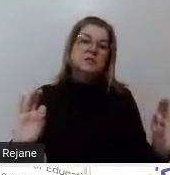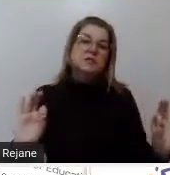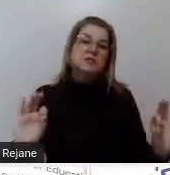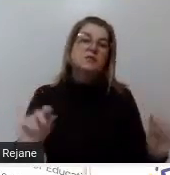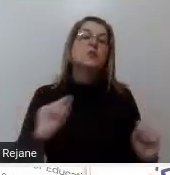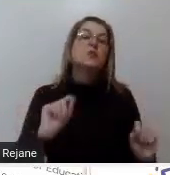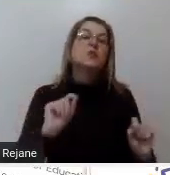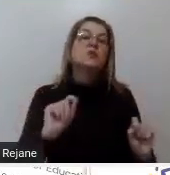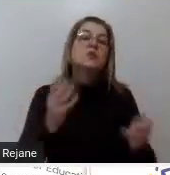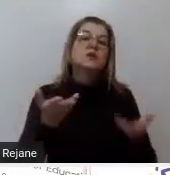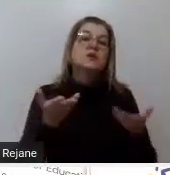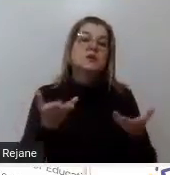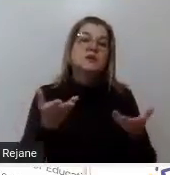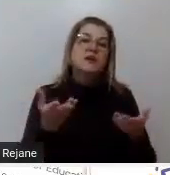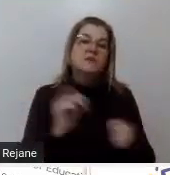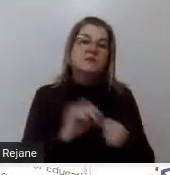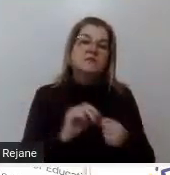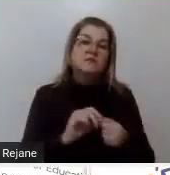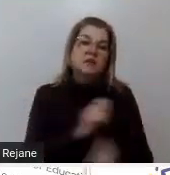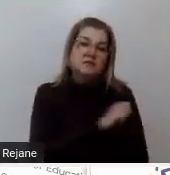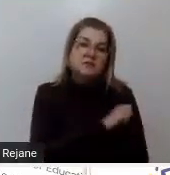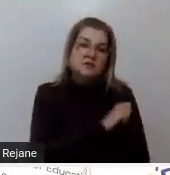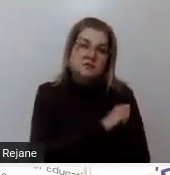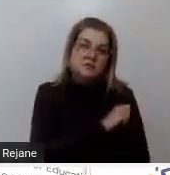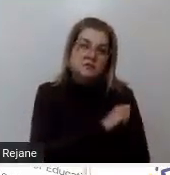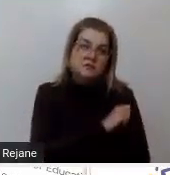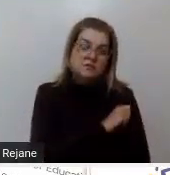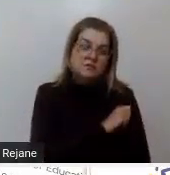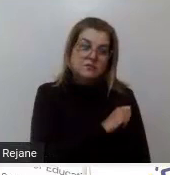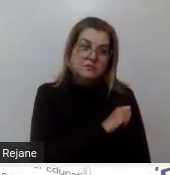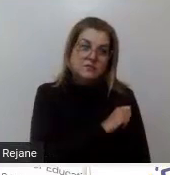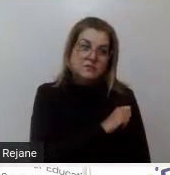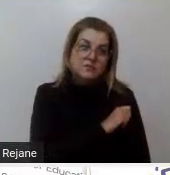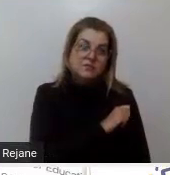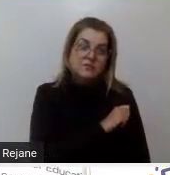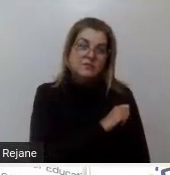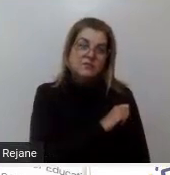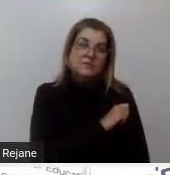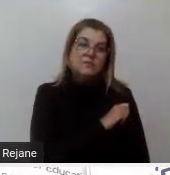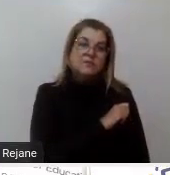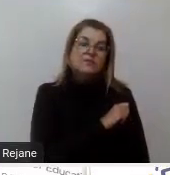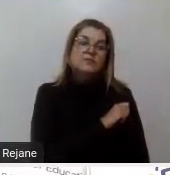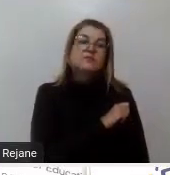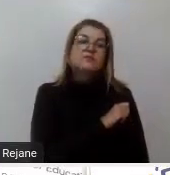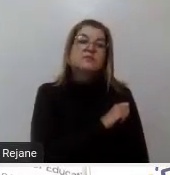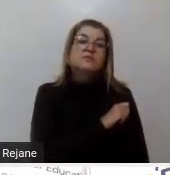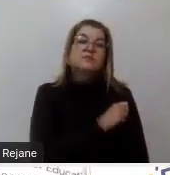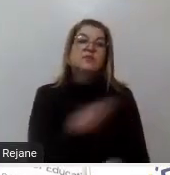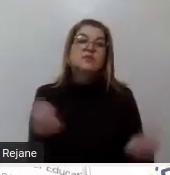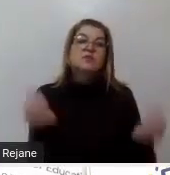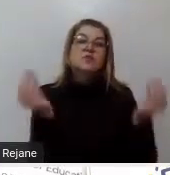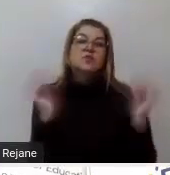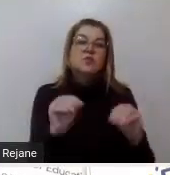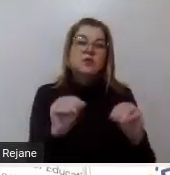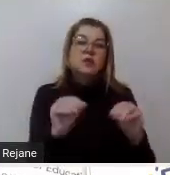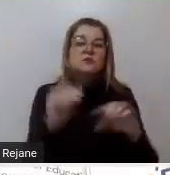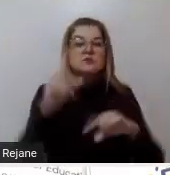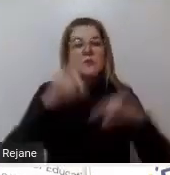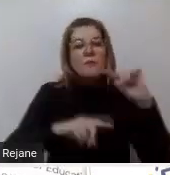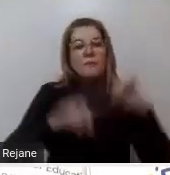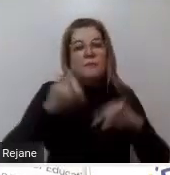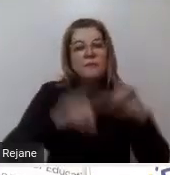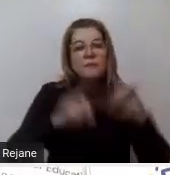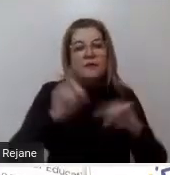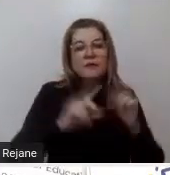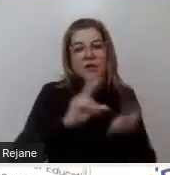eu quero que o meu estudante faça, e eu vou conseguir colocar qualquer tipo de material